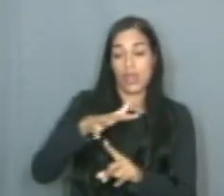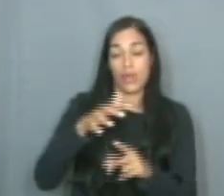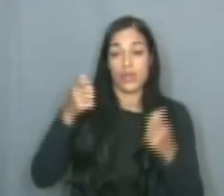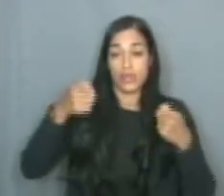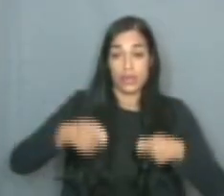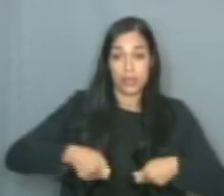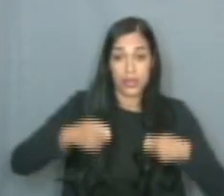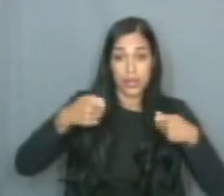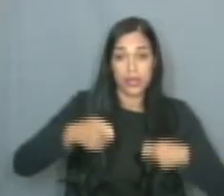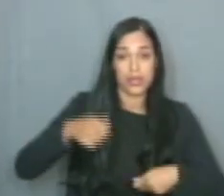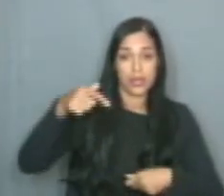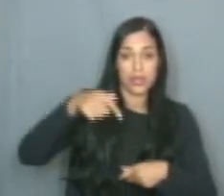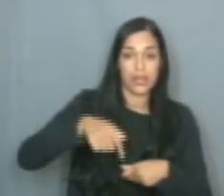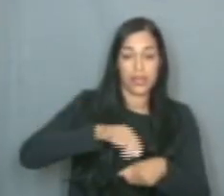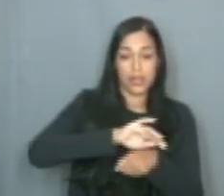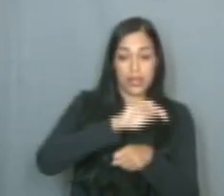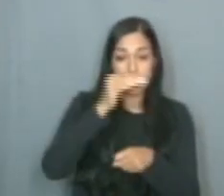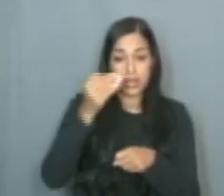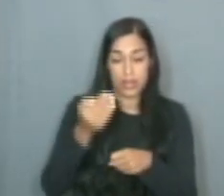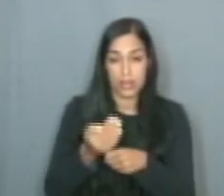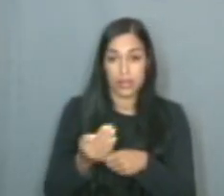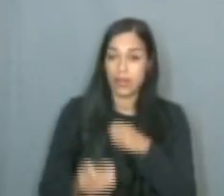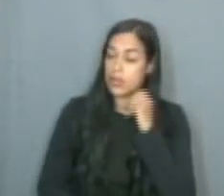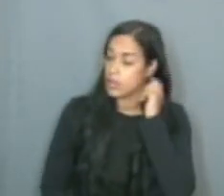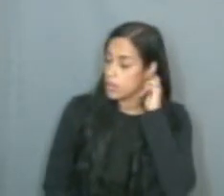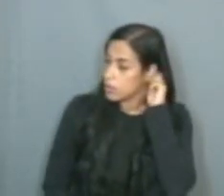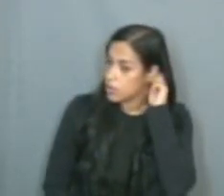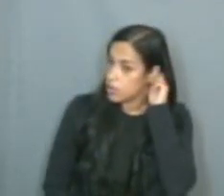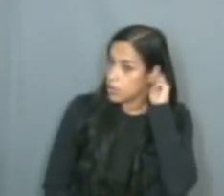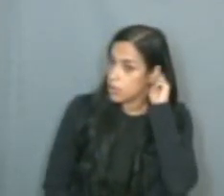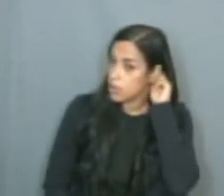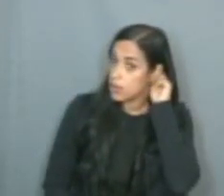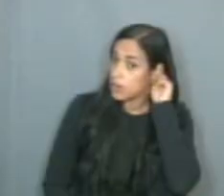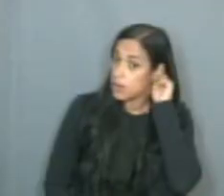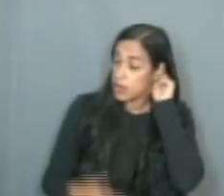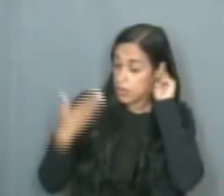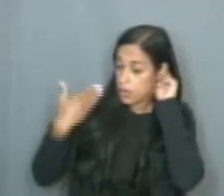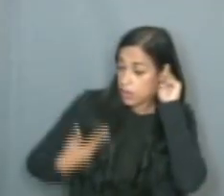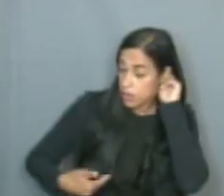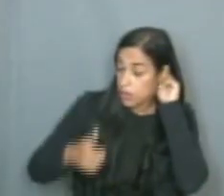precisa fazê-lo aqui nessa casa. Então, mesmo sendo eu uma mulher branca,